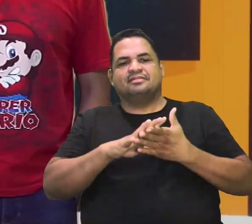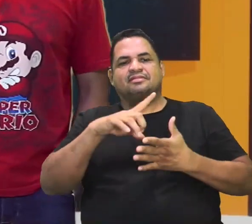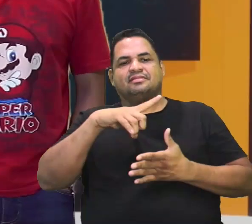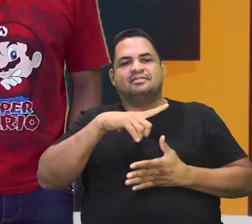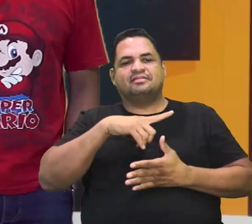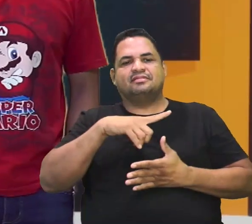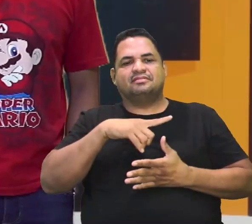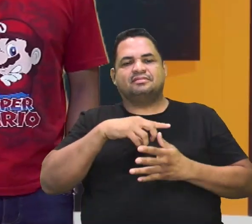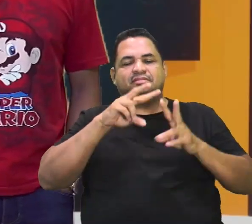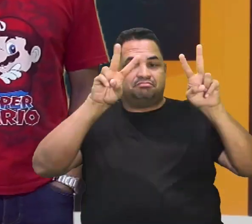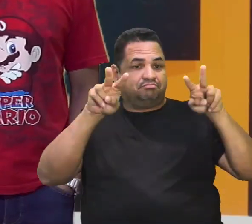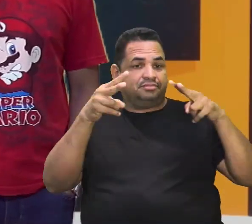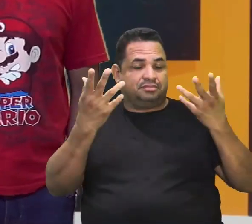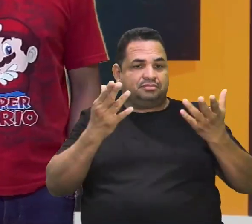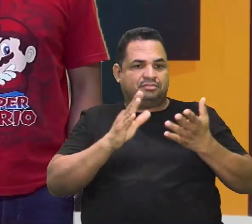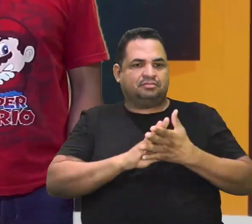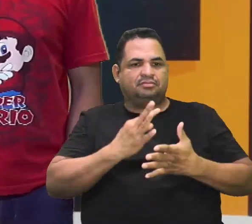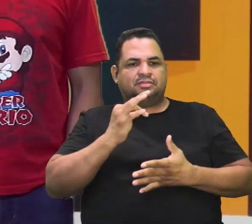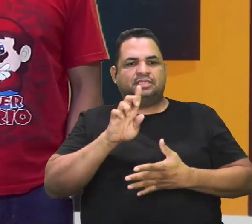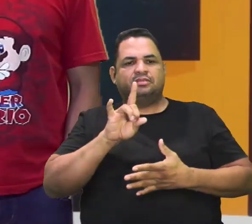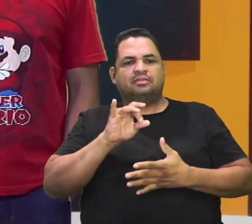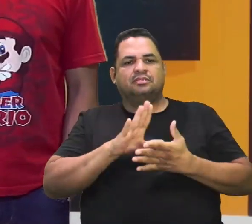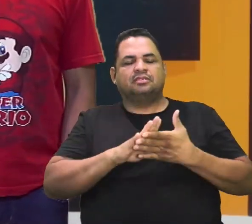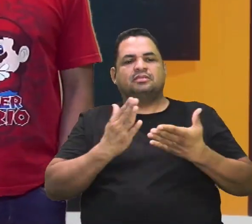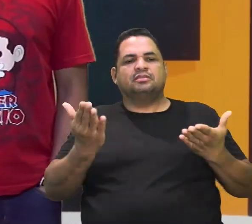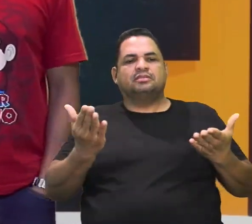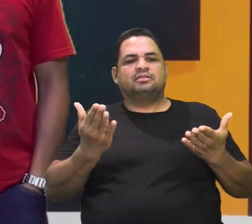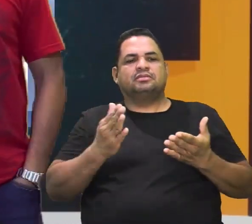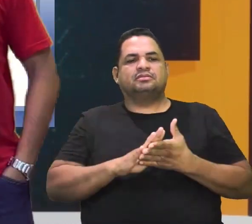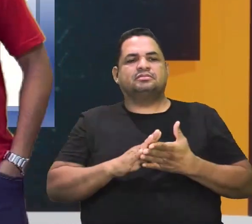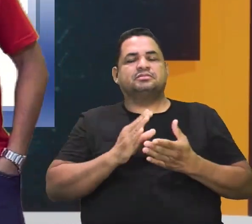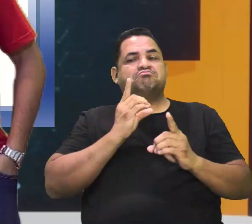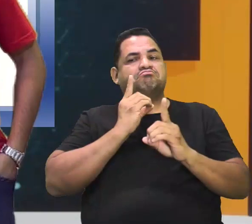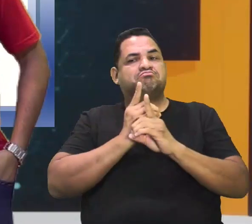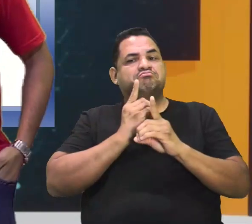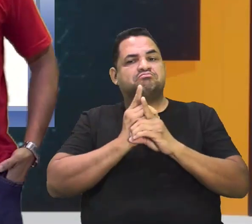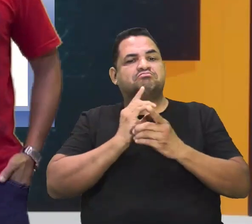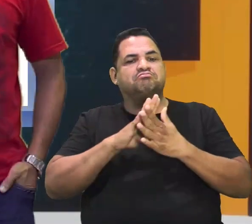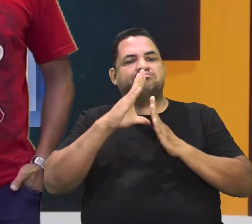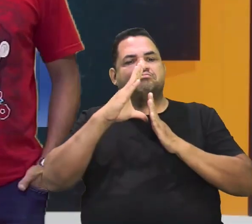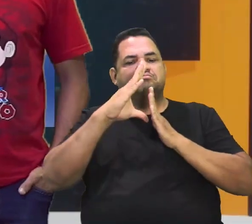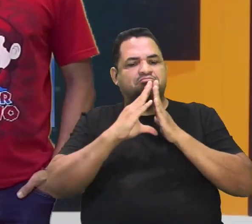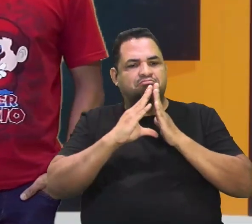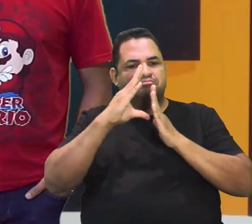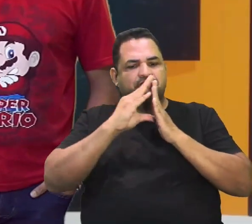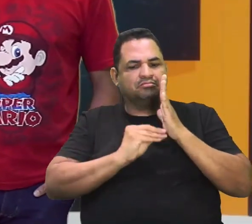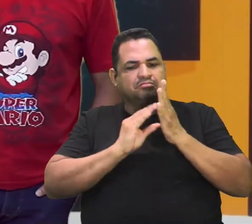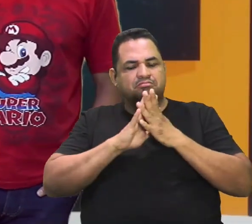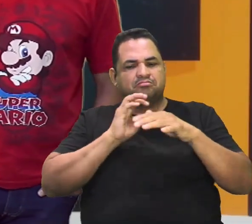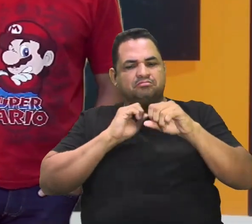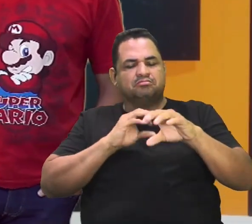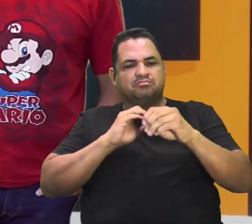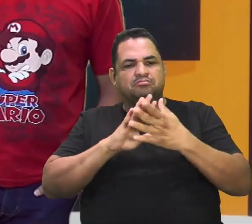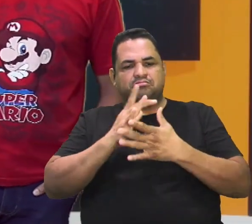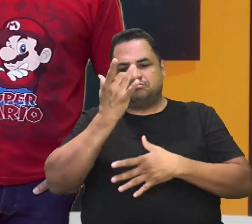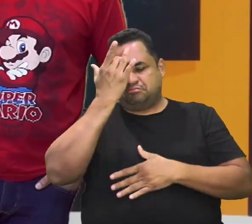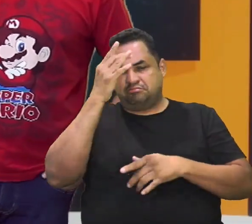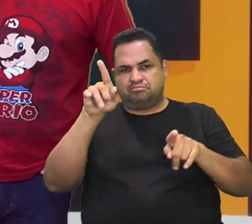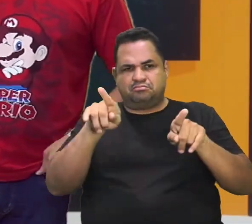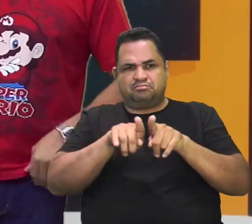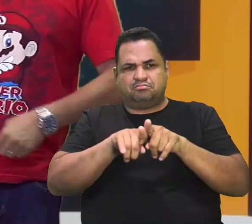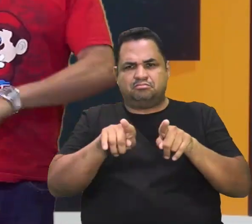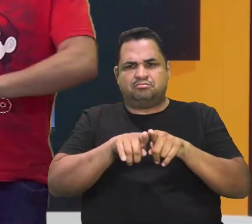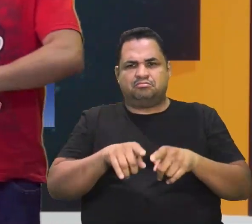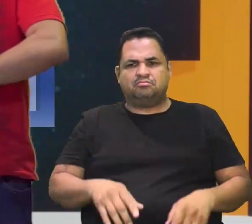tem os títulos, então vai lá em trigonometria no triângulo retângulo que você vai ver esse conteúdo sendo abordado e vai te facilitar também,